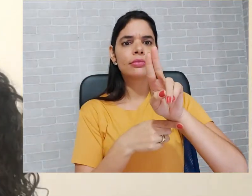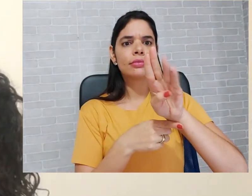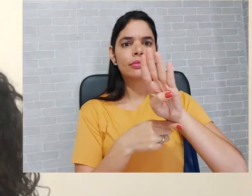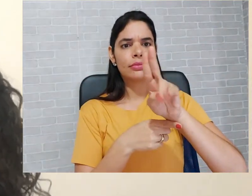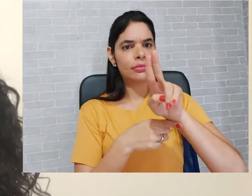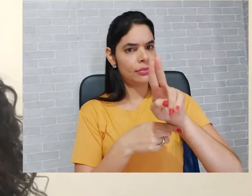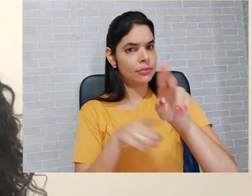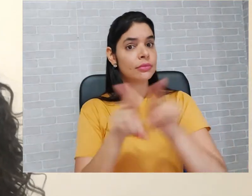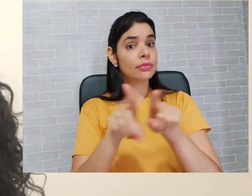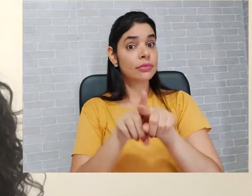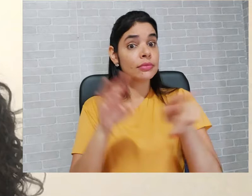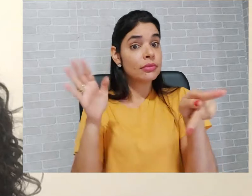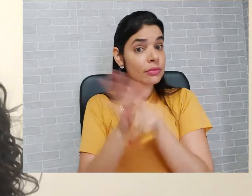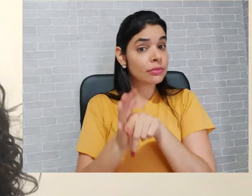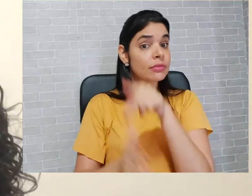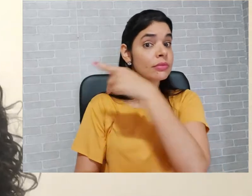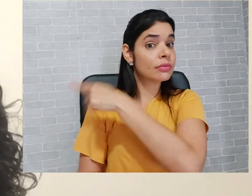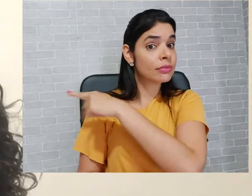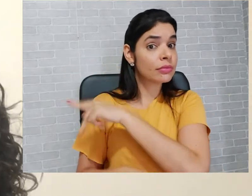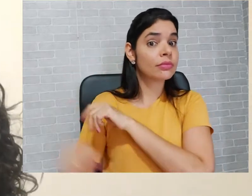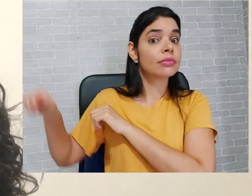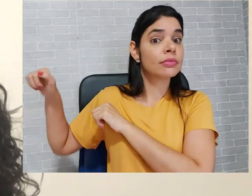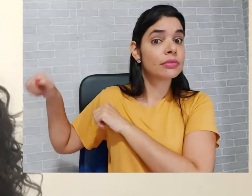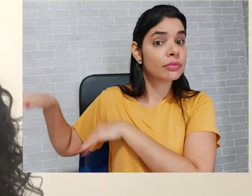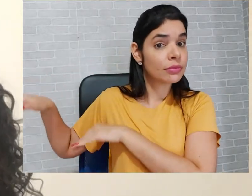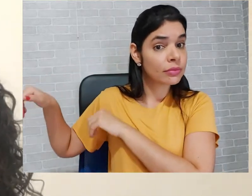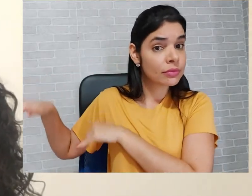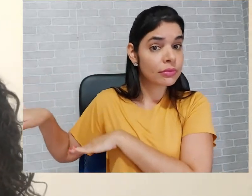outro evento interessante nessa interculturalidade aqui